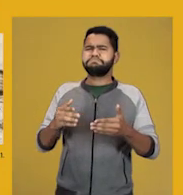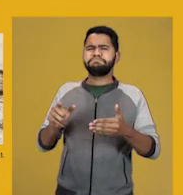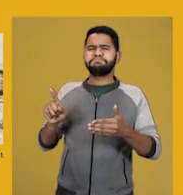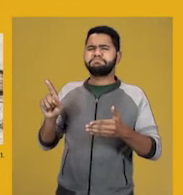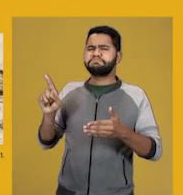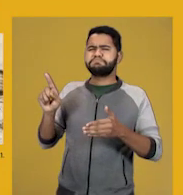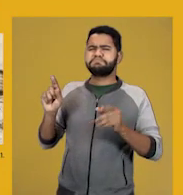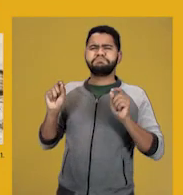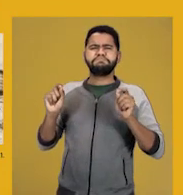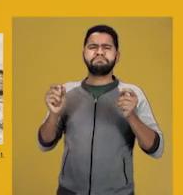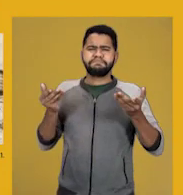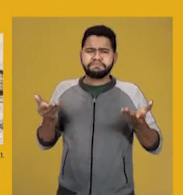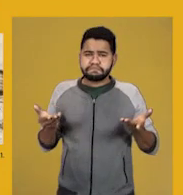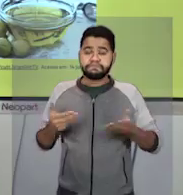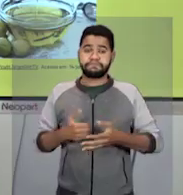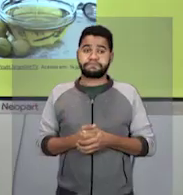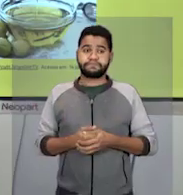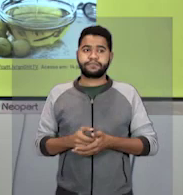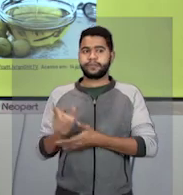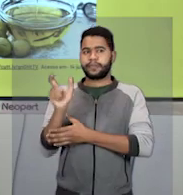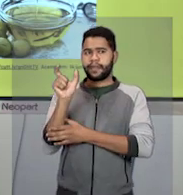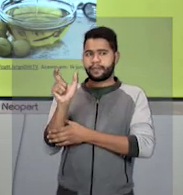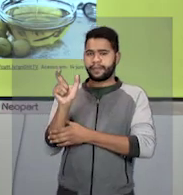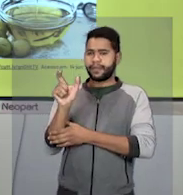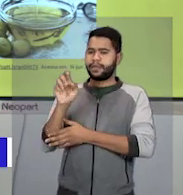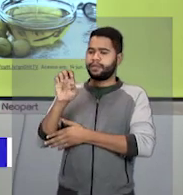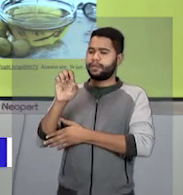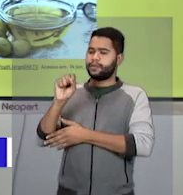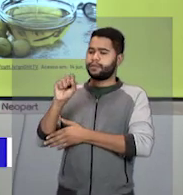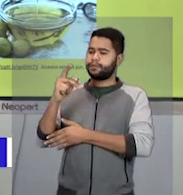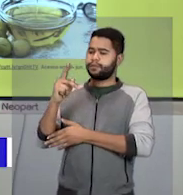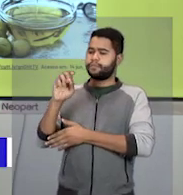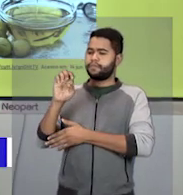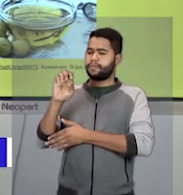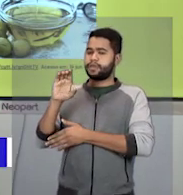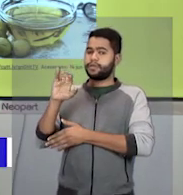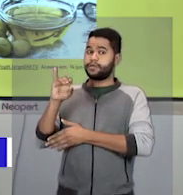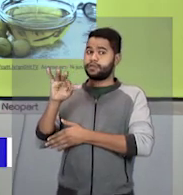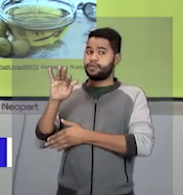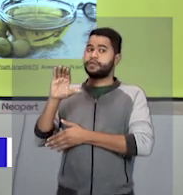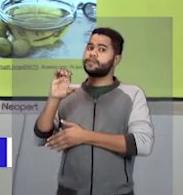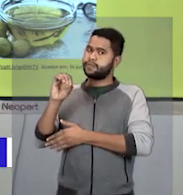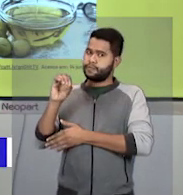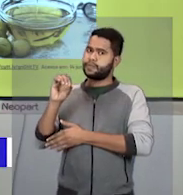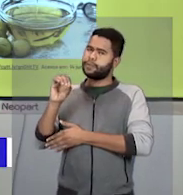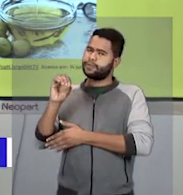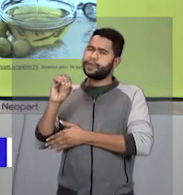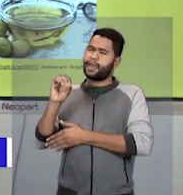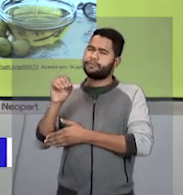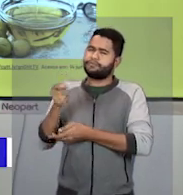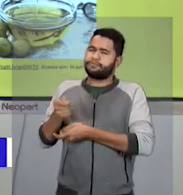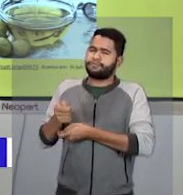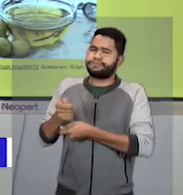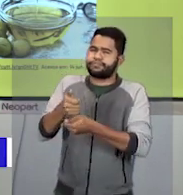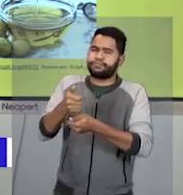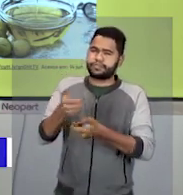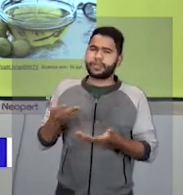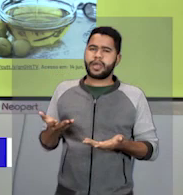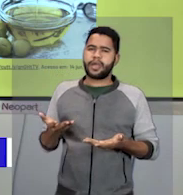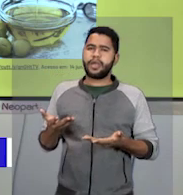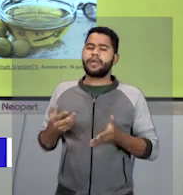calor específico? A palavra específico tem que te dar uma boa cola. Ela tem que